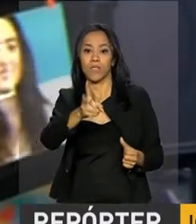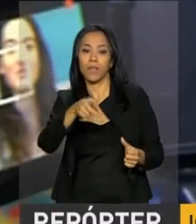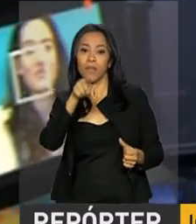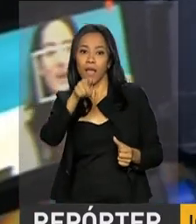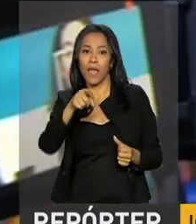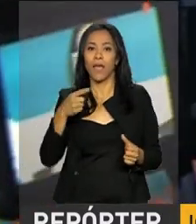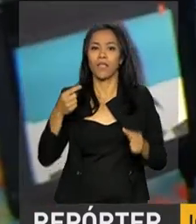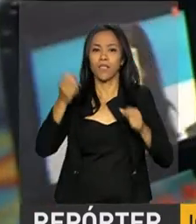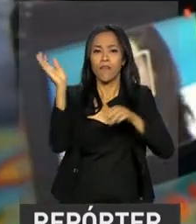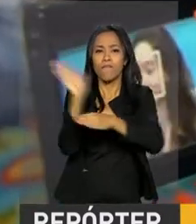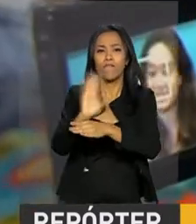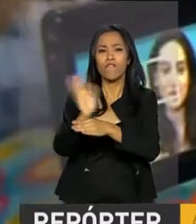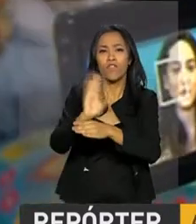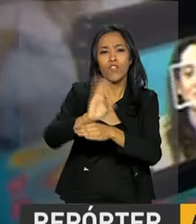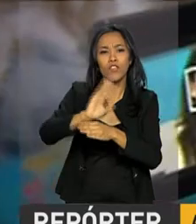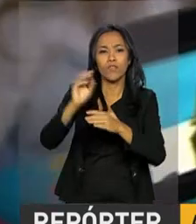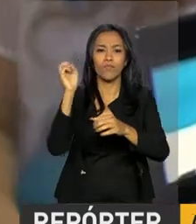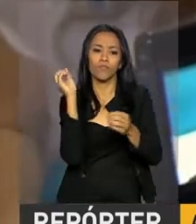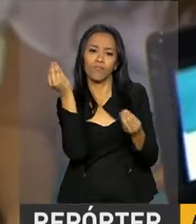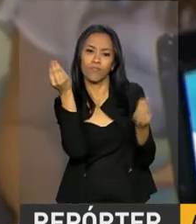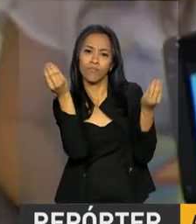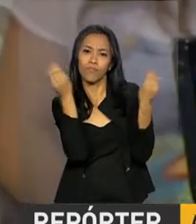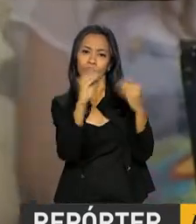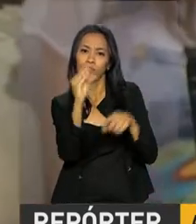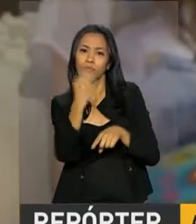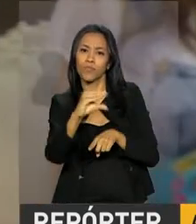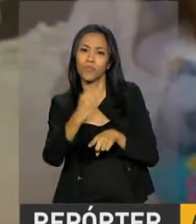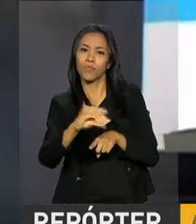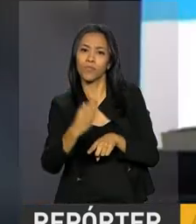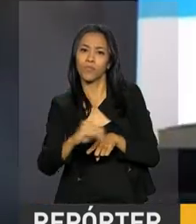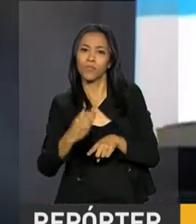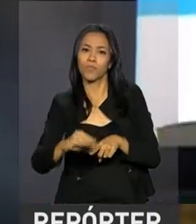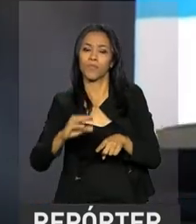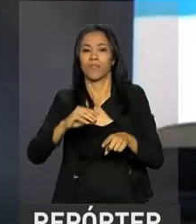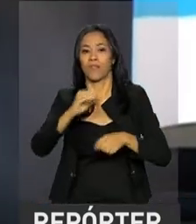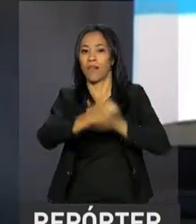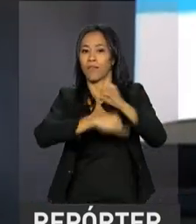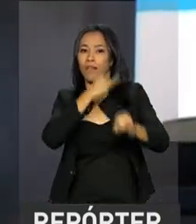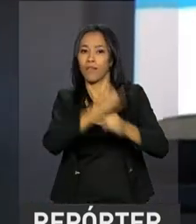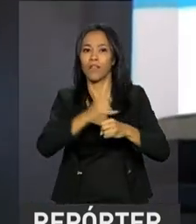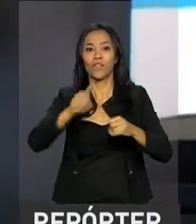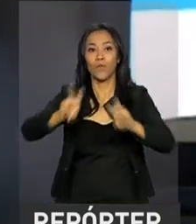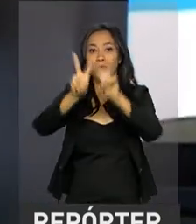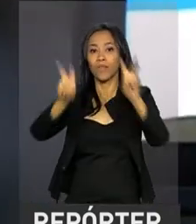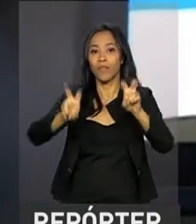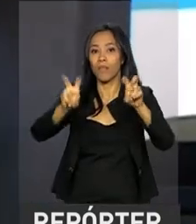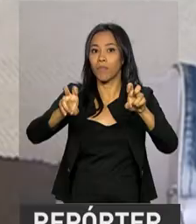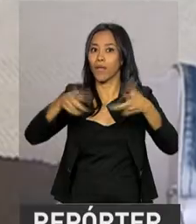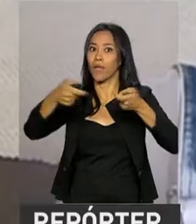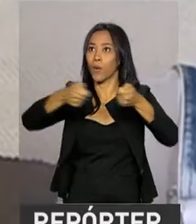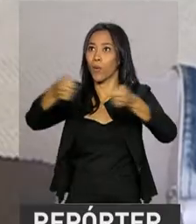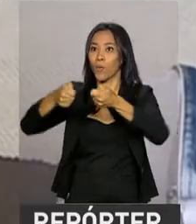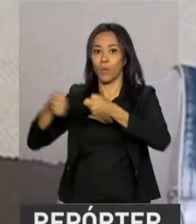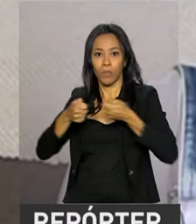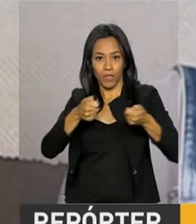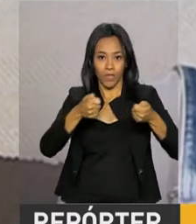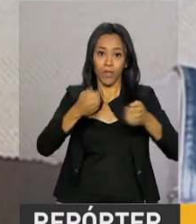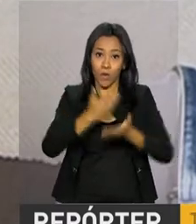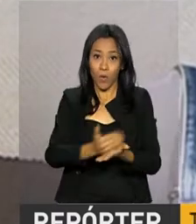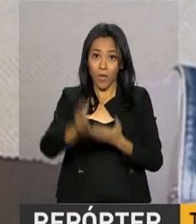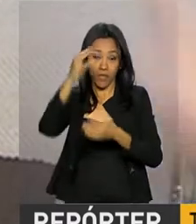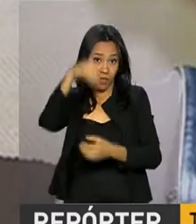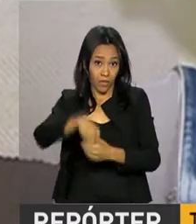elas publicam vídeos na internet com dicas de sustentabilidade e o exemplo já começa dentro de casa aqui a gente